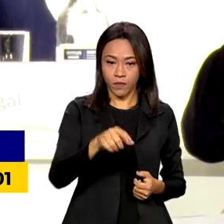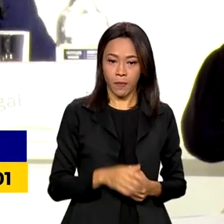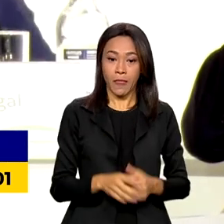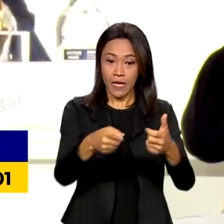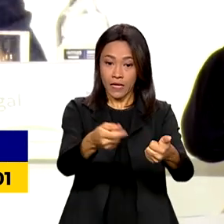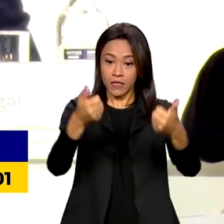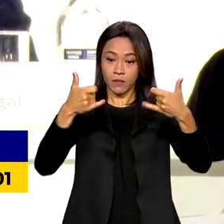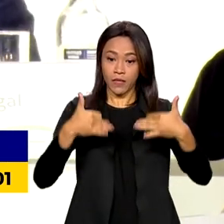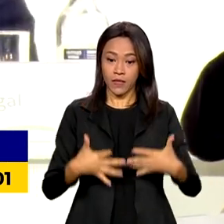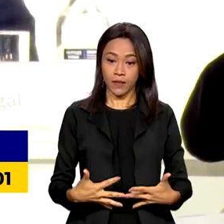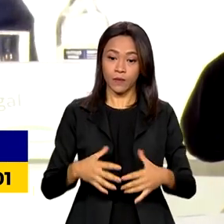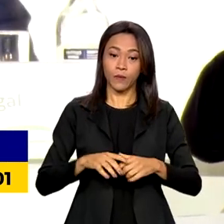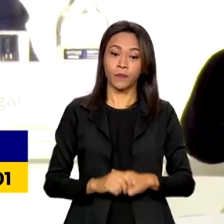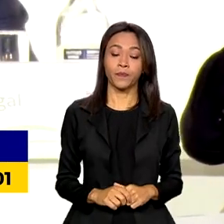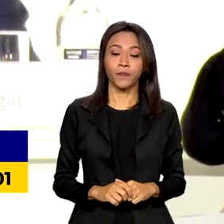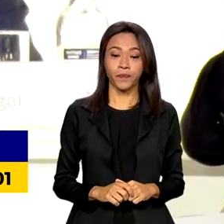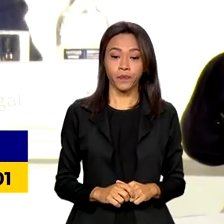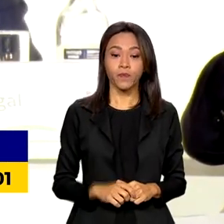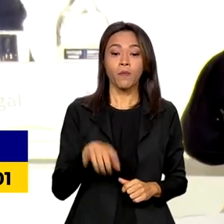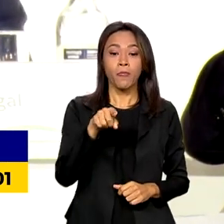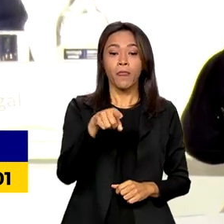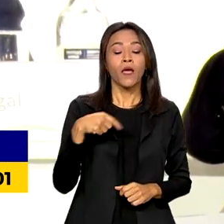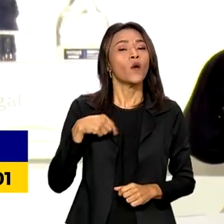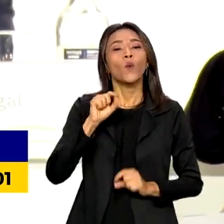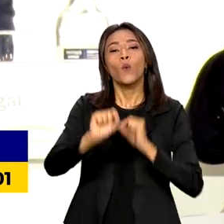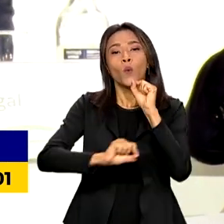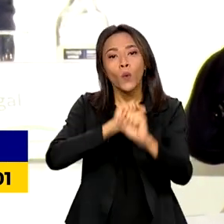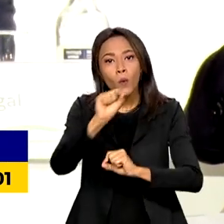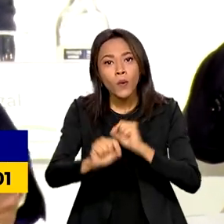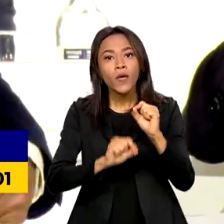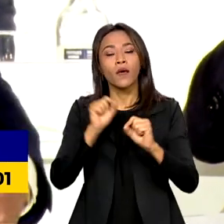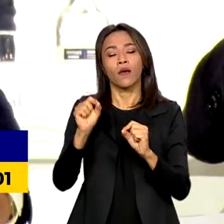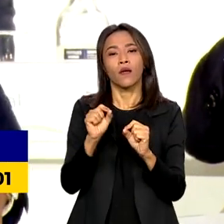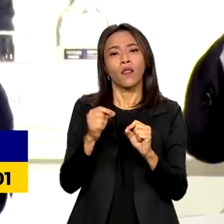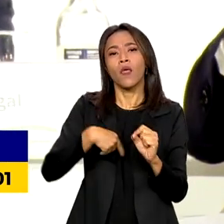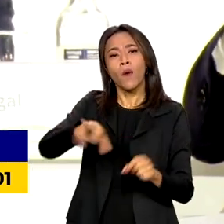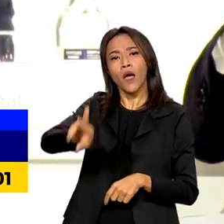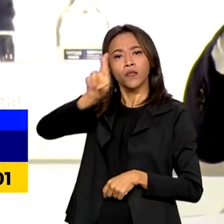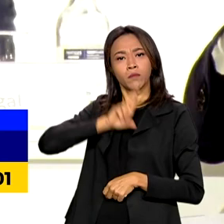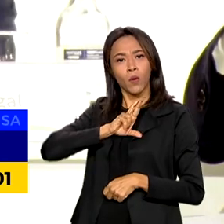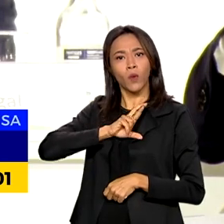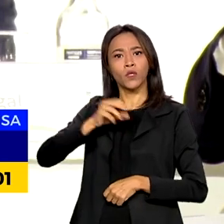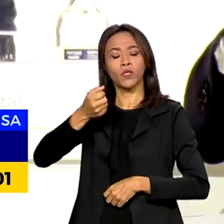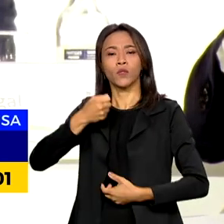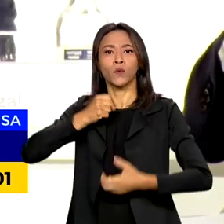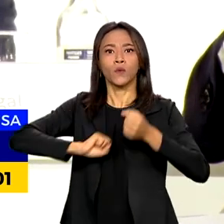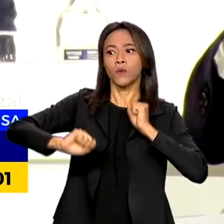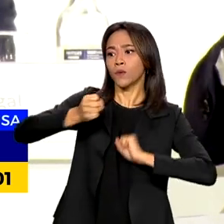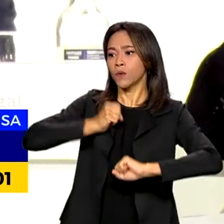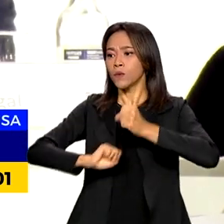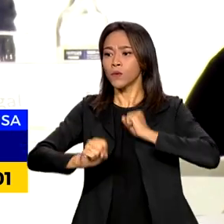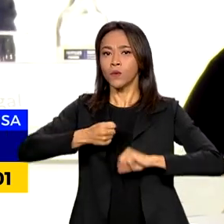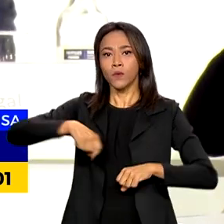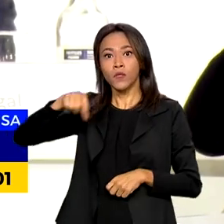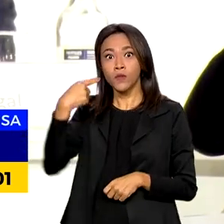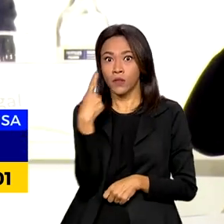não funcionam mais e não atendem mais às aspirações e nem os interesses da